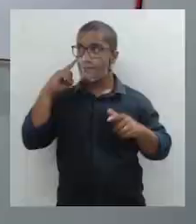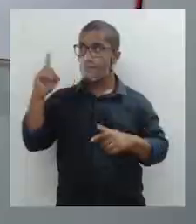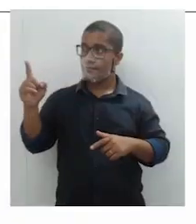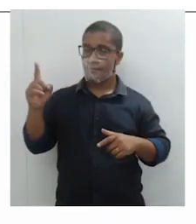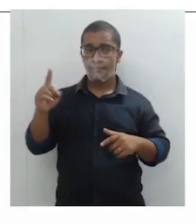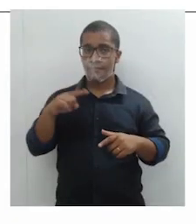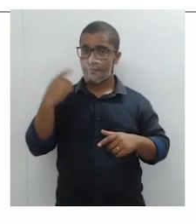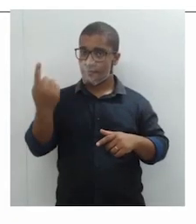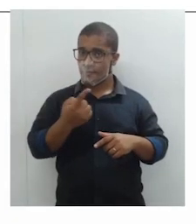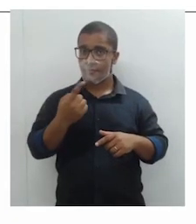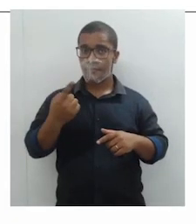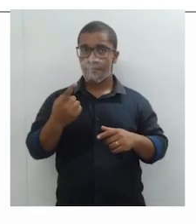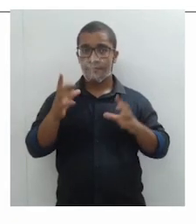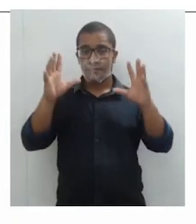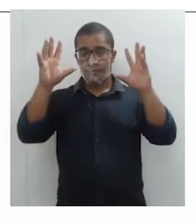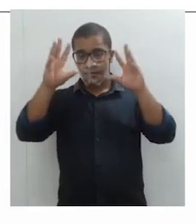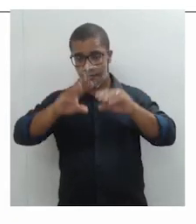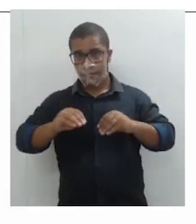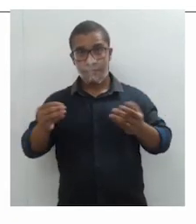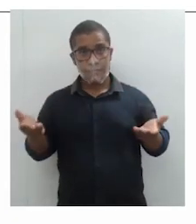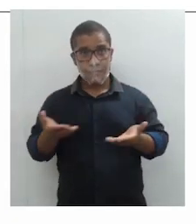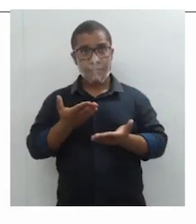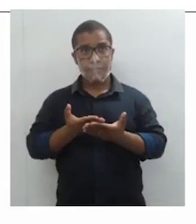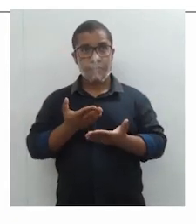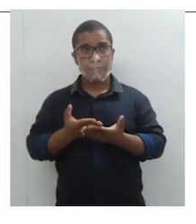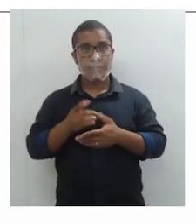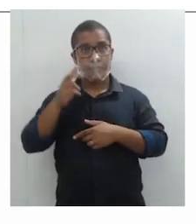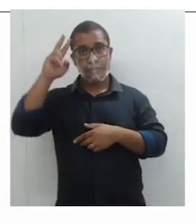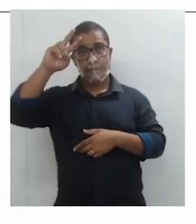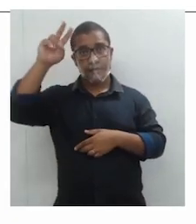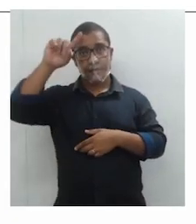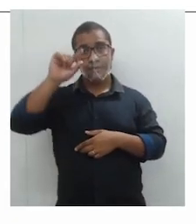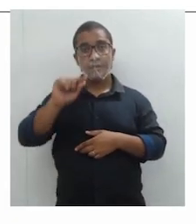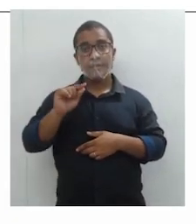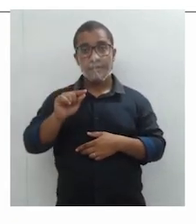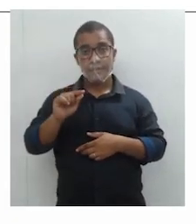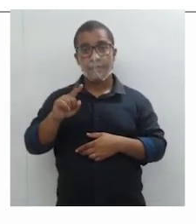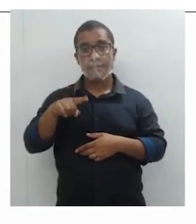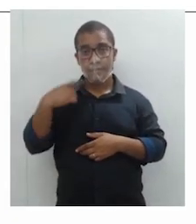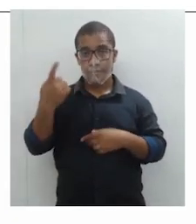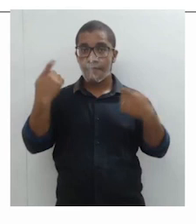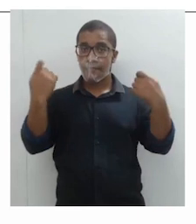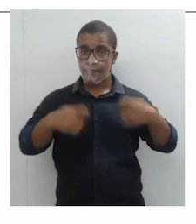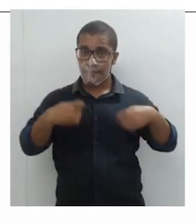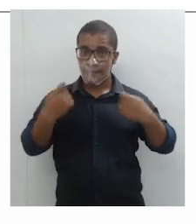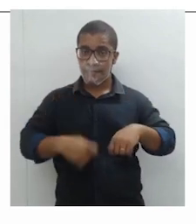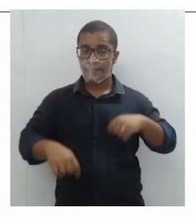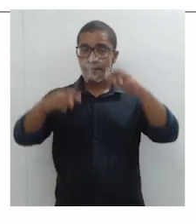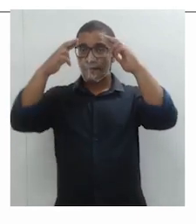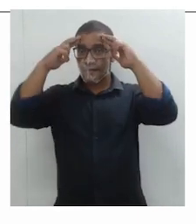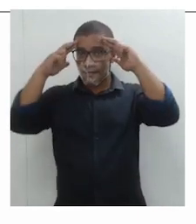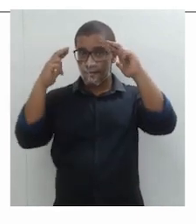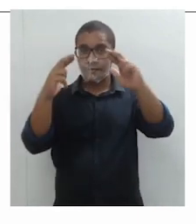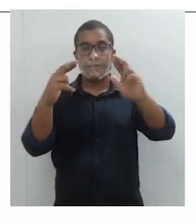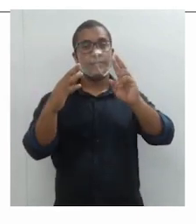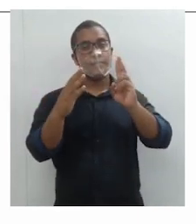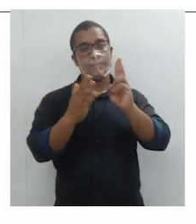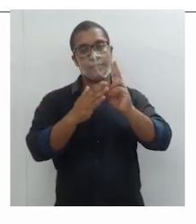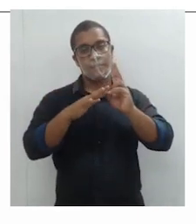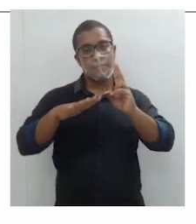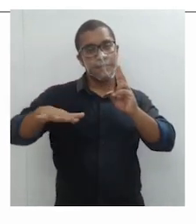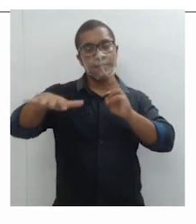certo não podemos fechar nossa aula sem lembrar o que que devemos respeitar os indígenas